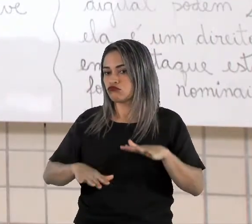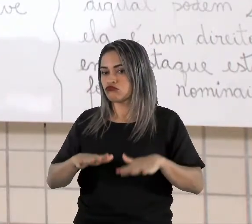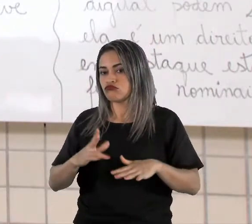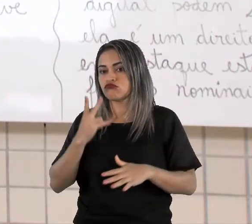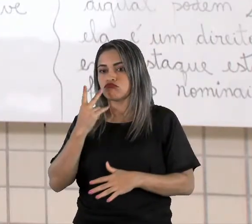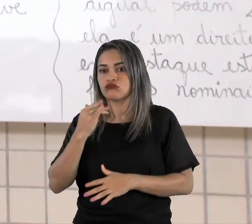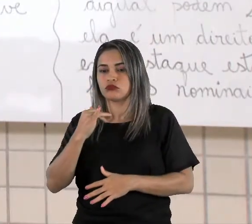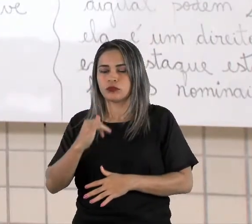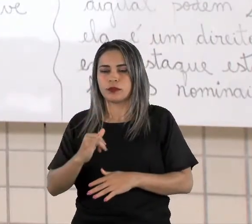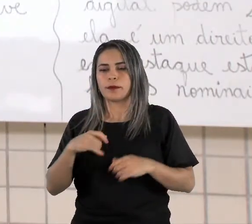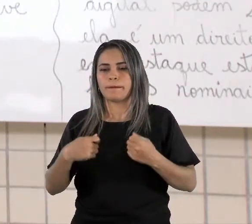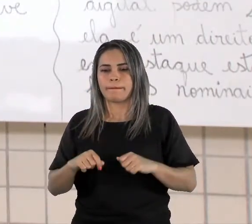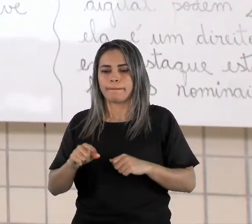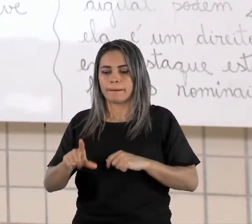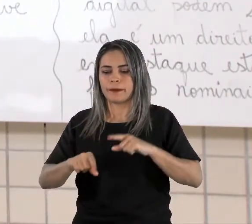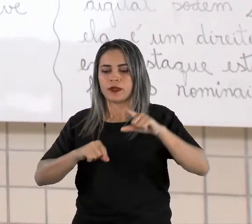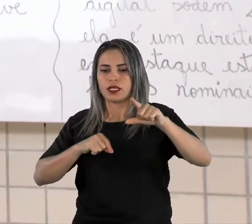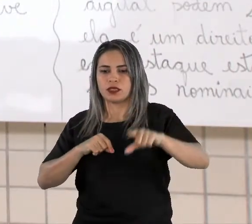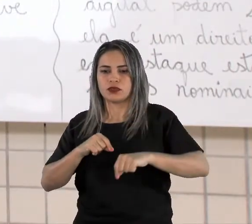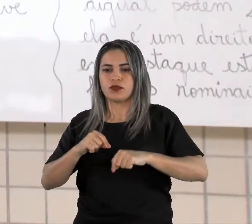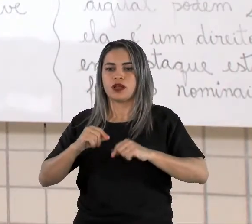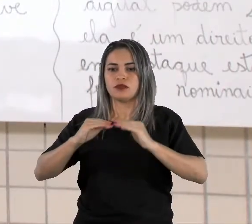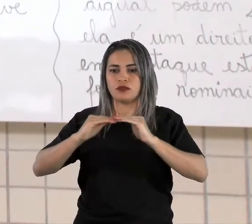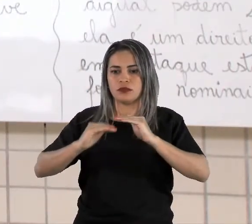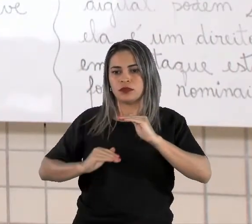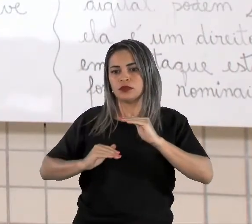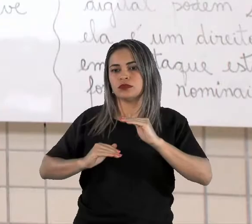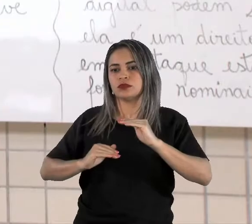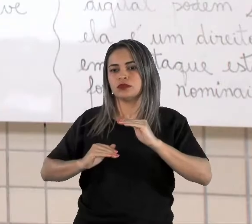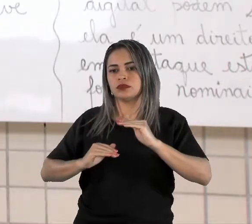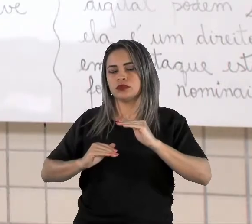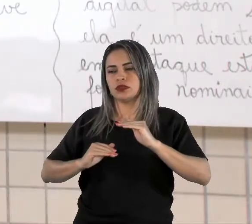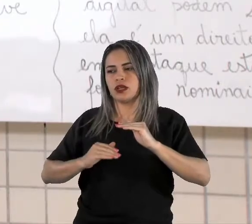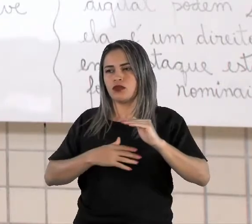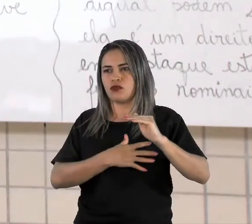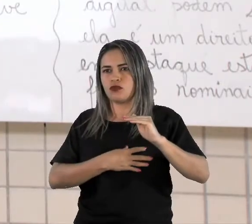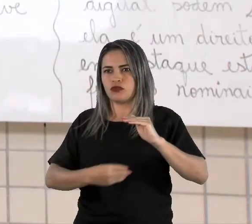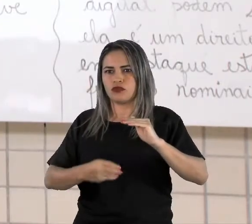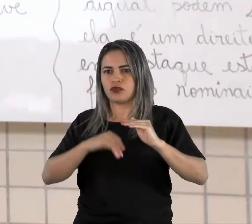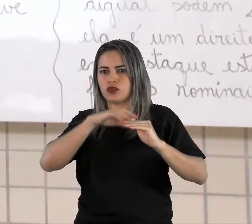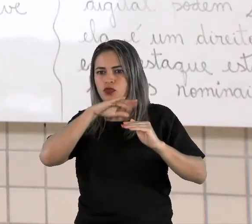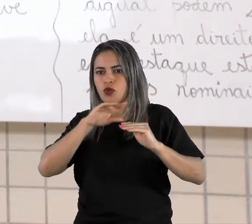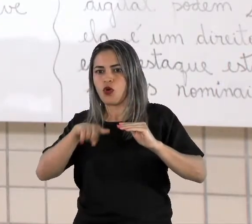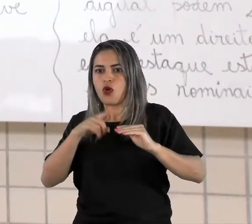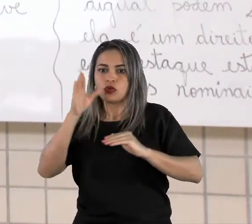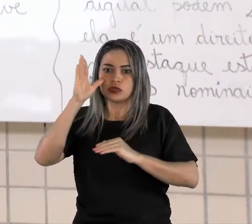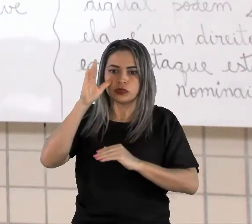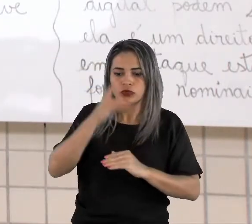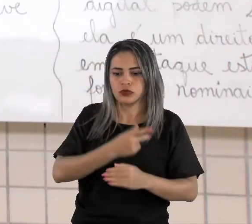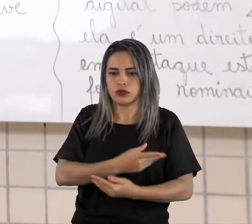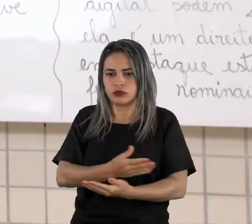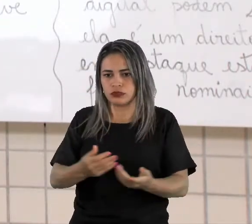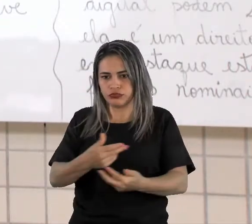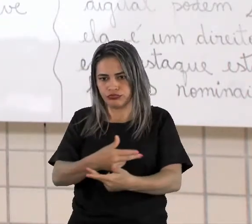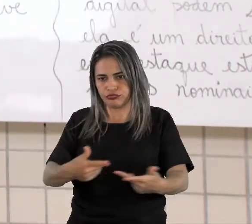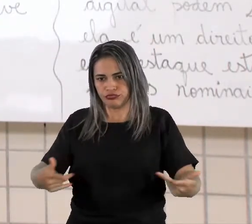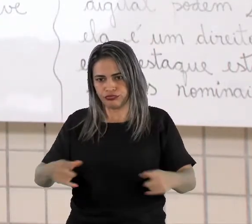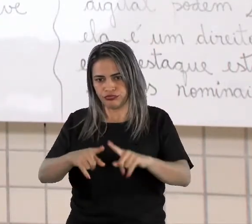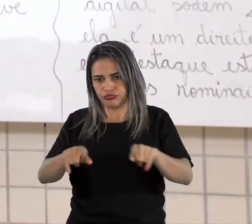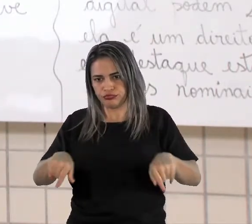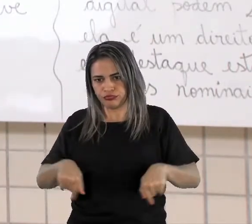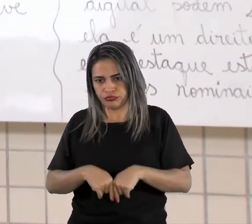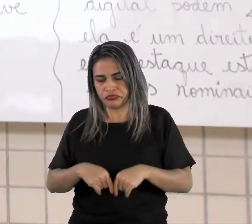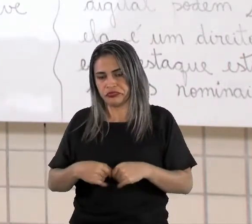pais precisam escolher dos males o menor, ter um filho inconsequente ou espionar suas coisas. Então, ele vai argumentar a partir